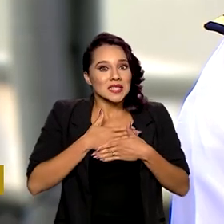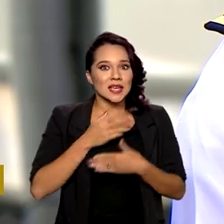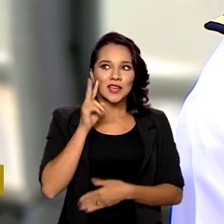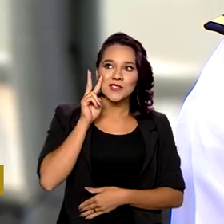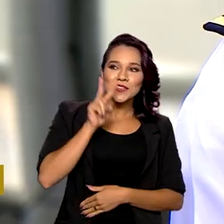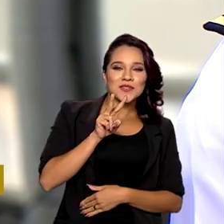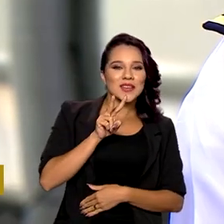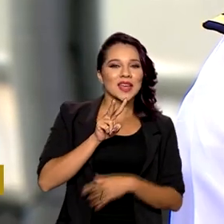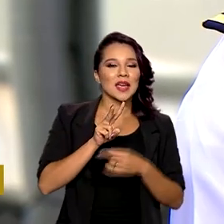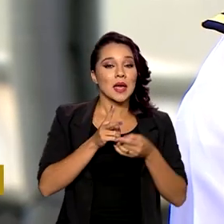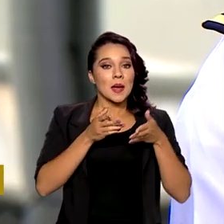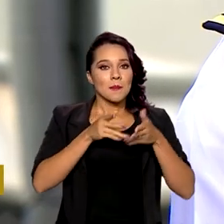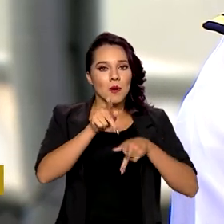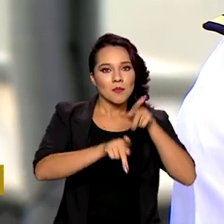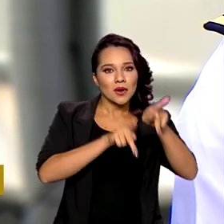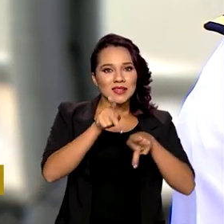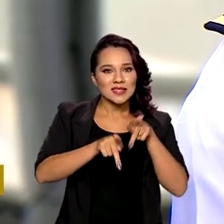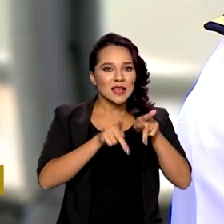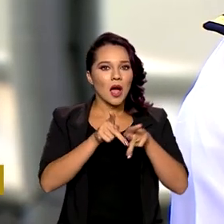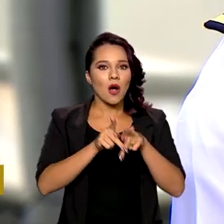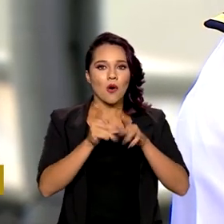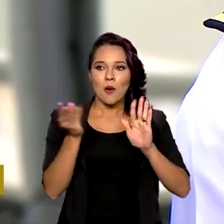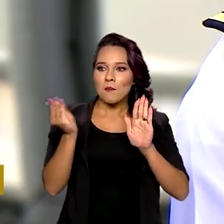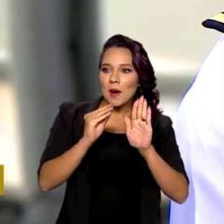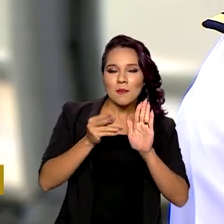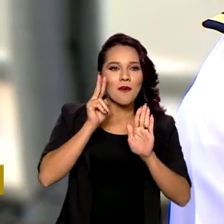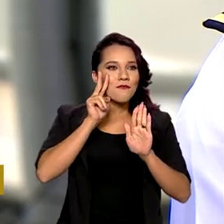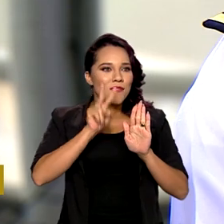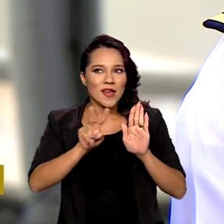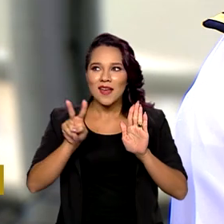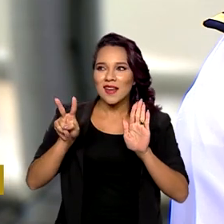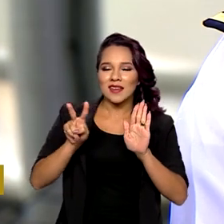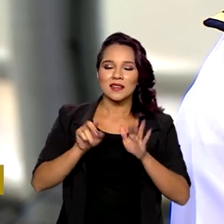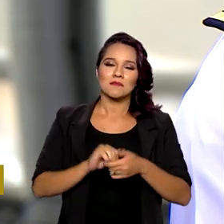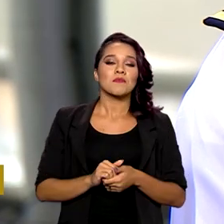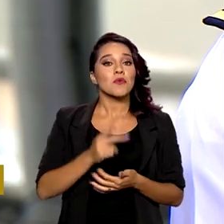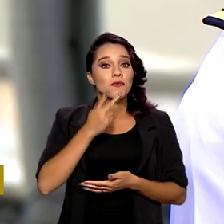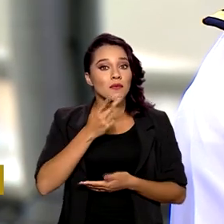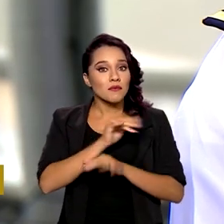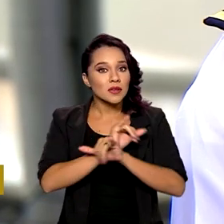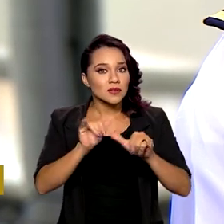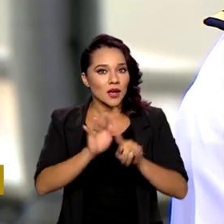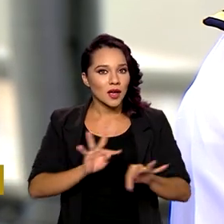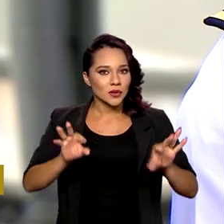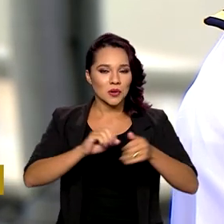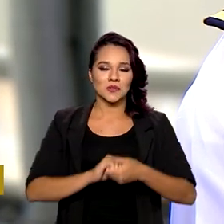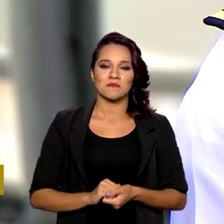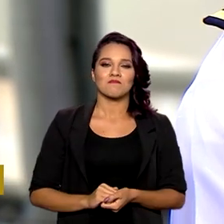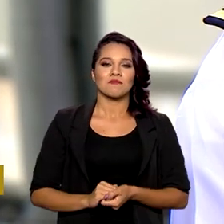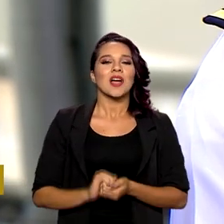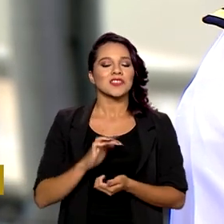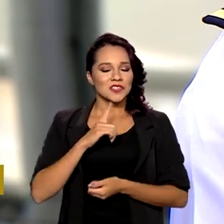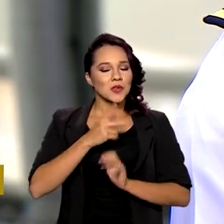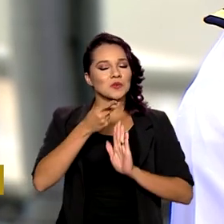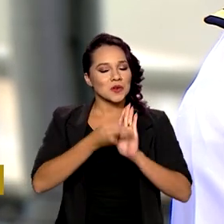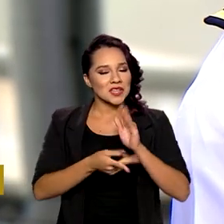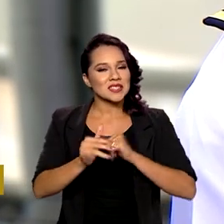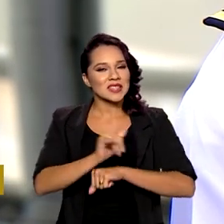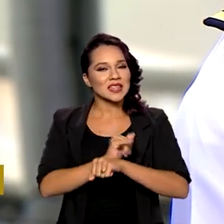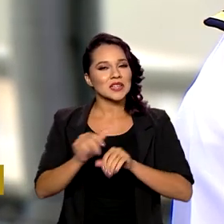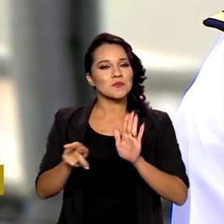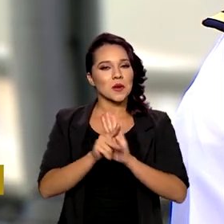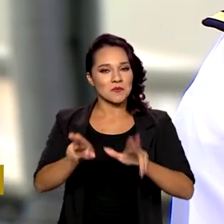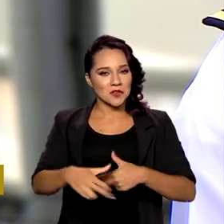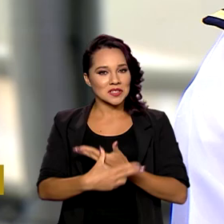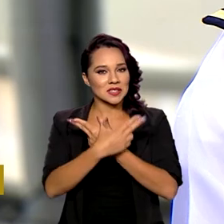a enorme participação do público aqui também em Brasília. E digo a todos, temos os nossos projetos estratégicos na Força